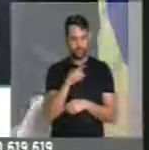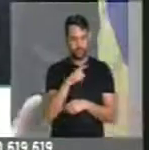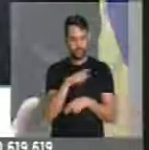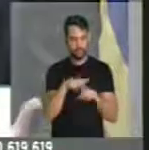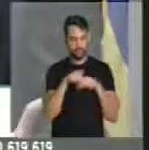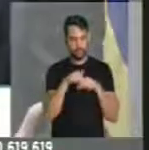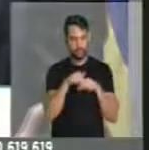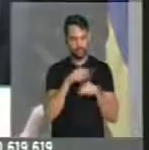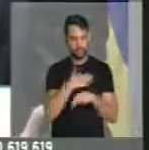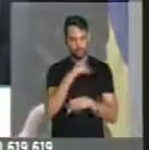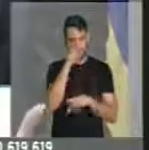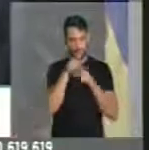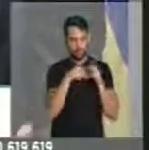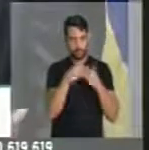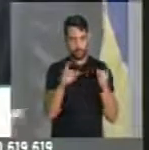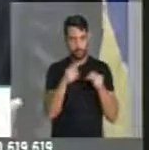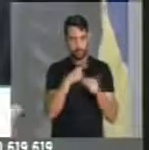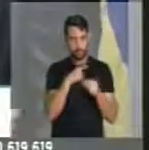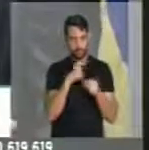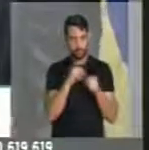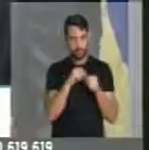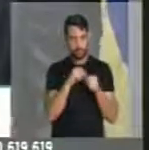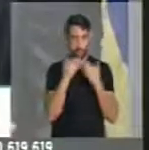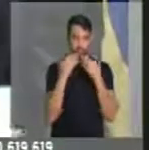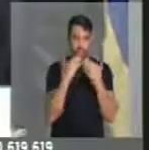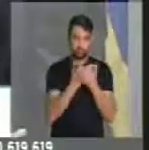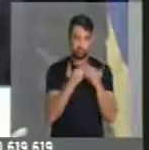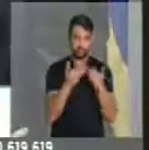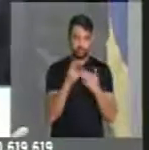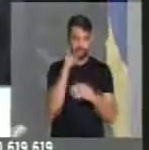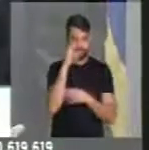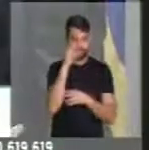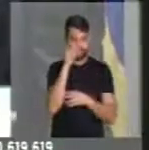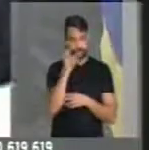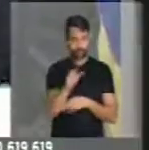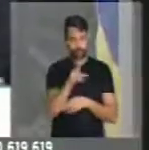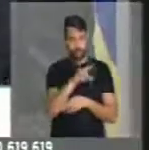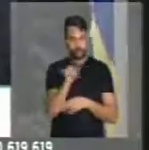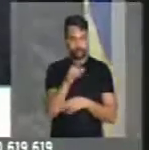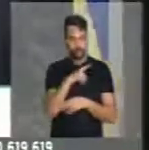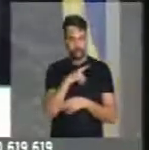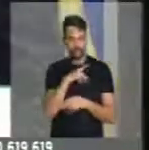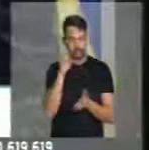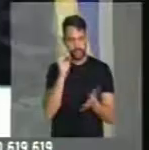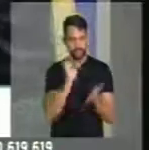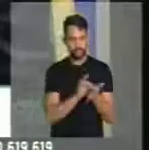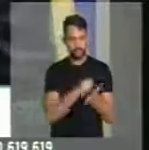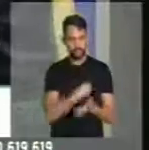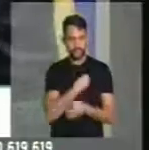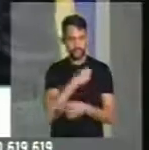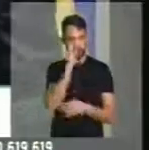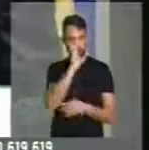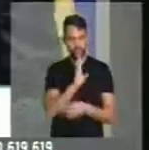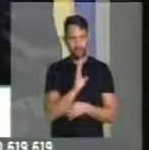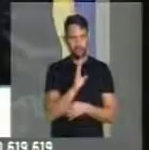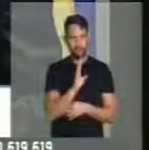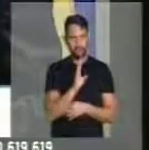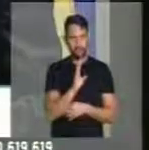Portanto, minha gente, vamos pôr o pé no chão, vamos para a realidade